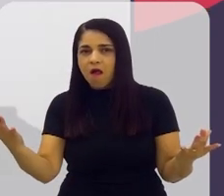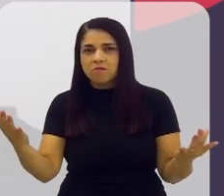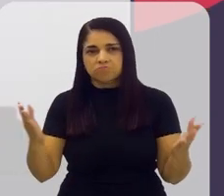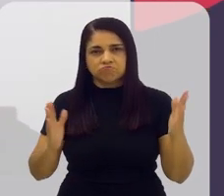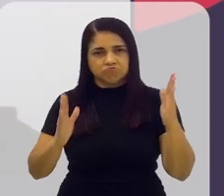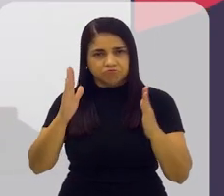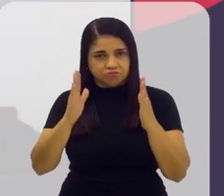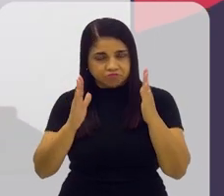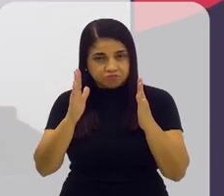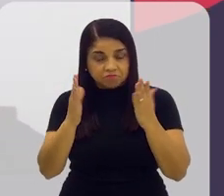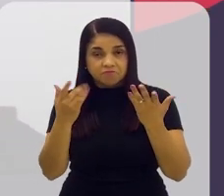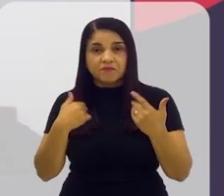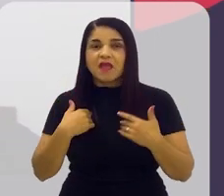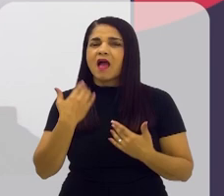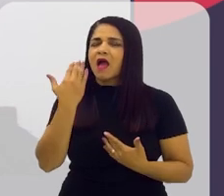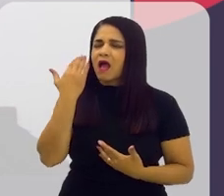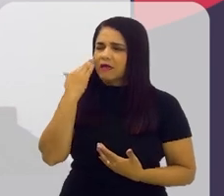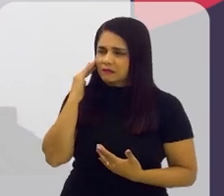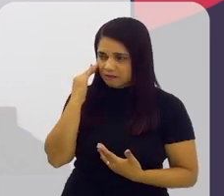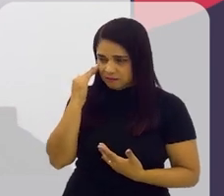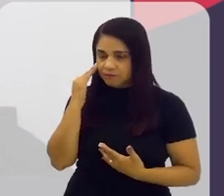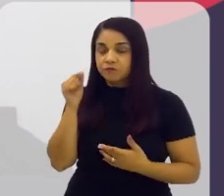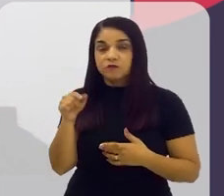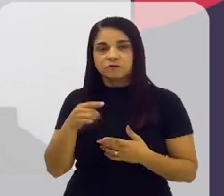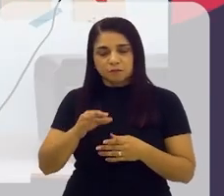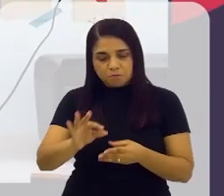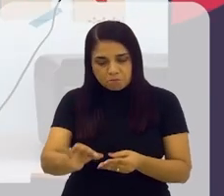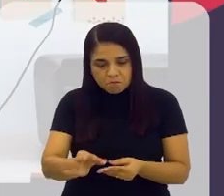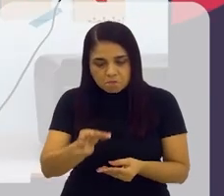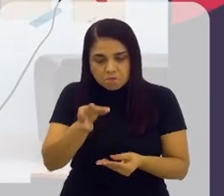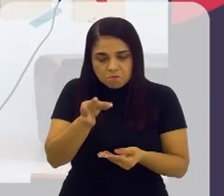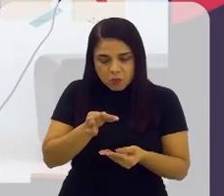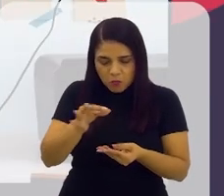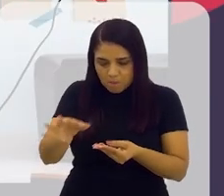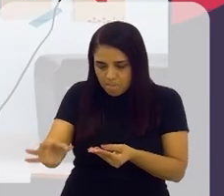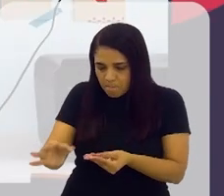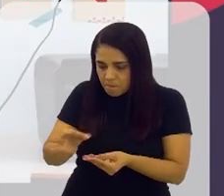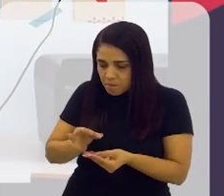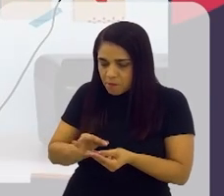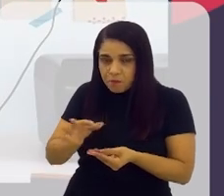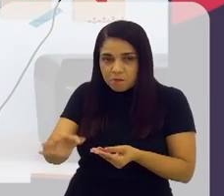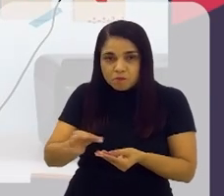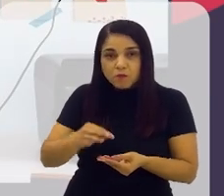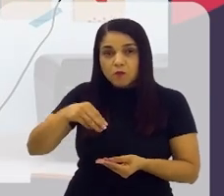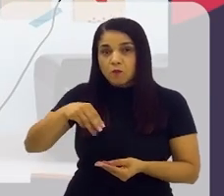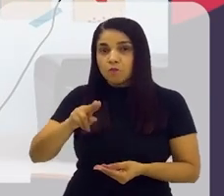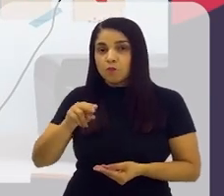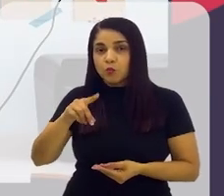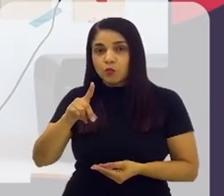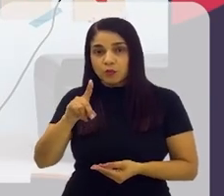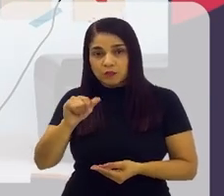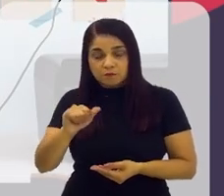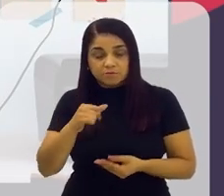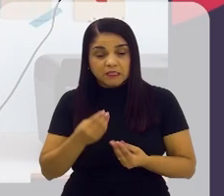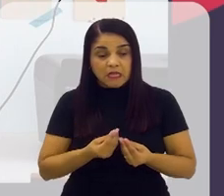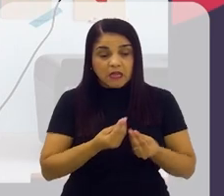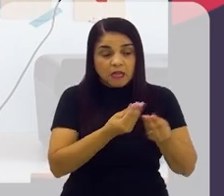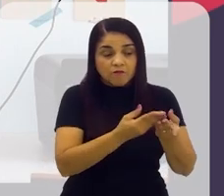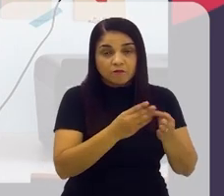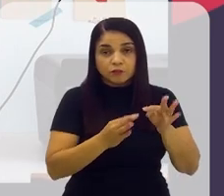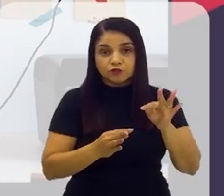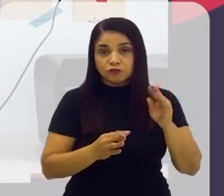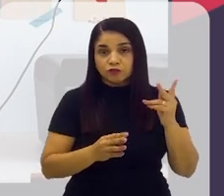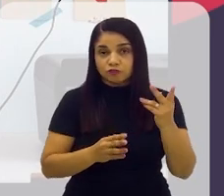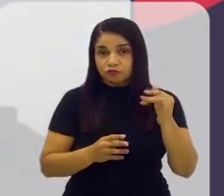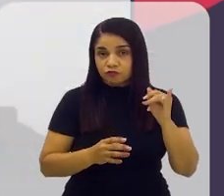naquele período. Entendi. Aí você colheu ali umas amostras, umas mudinhas e levou para o Tiago. Então, deixa eu